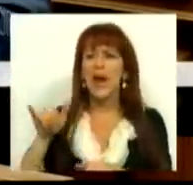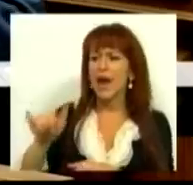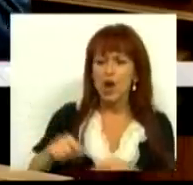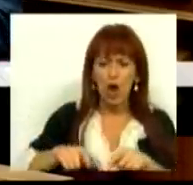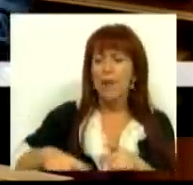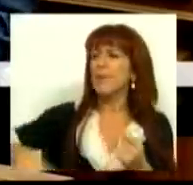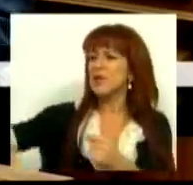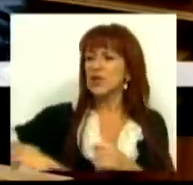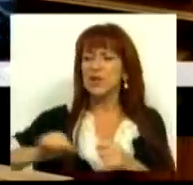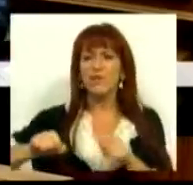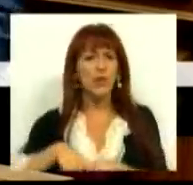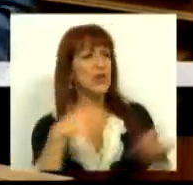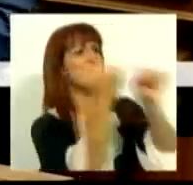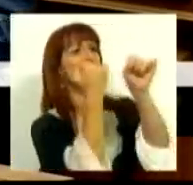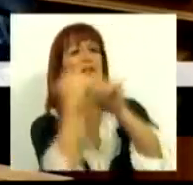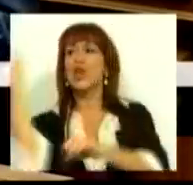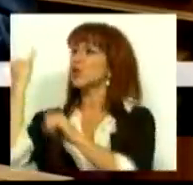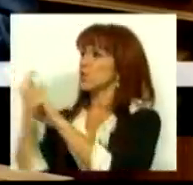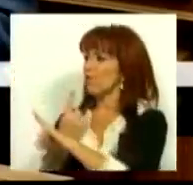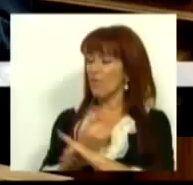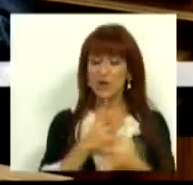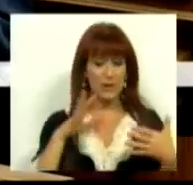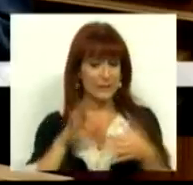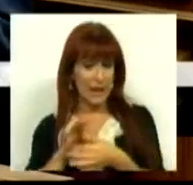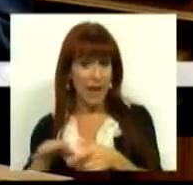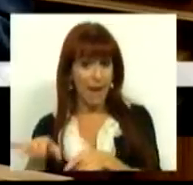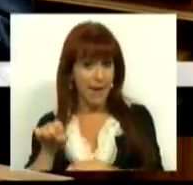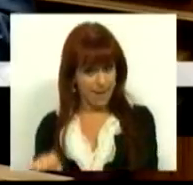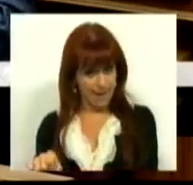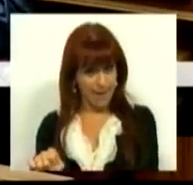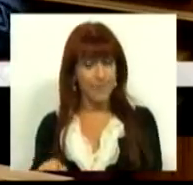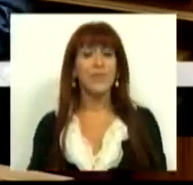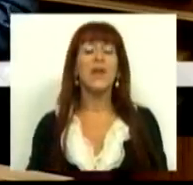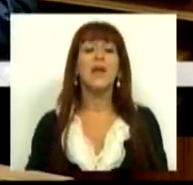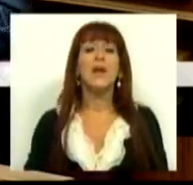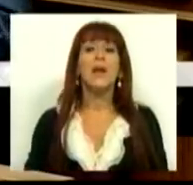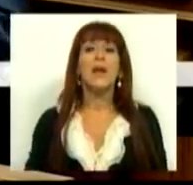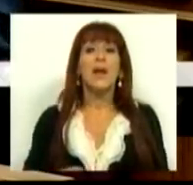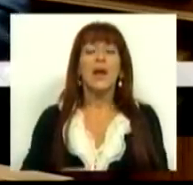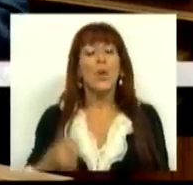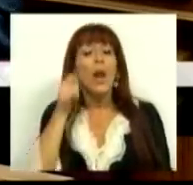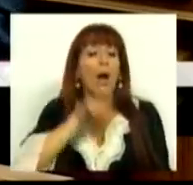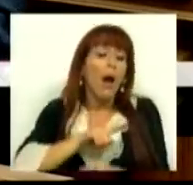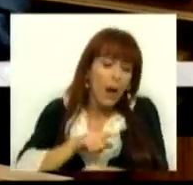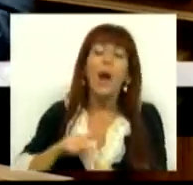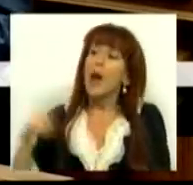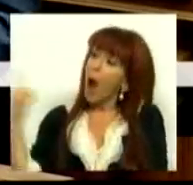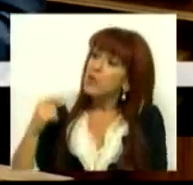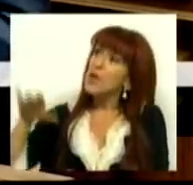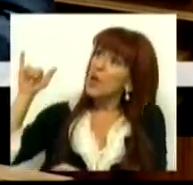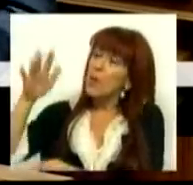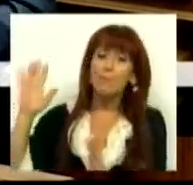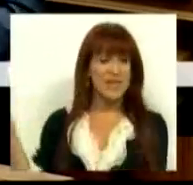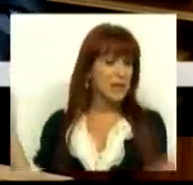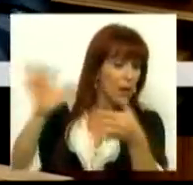aeródromos, desde serviços, desde instituições que estão ligadas a esta área e com quem a autoridade aeronáutica tem que